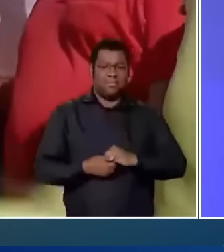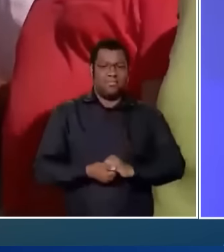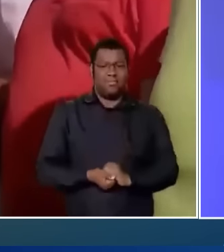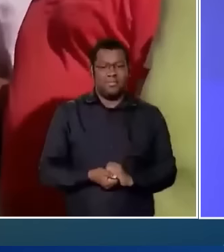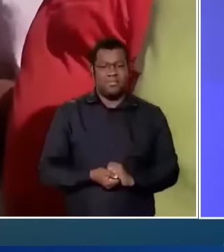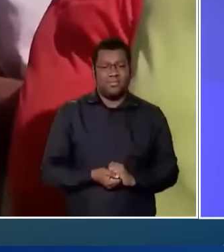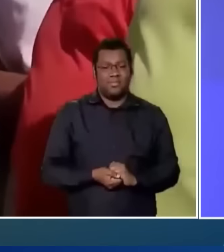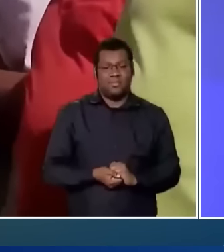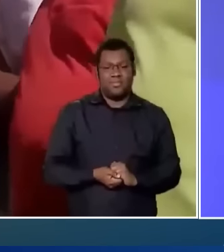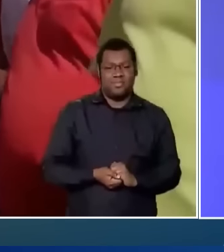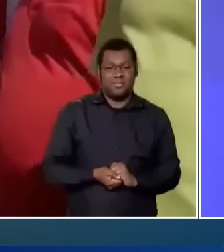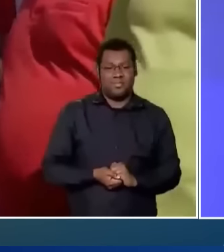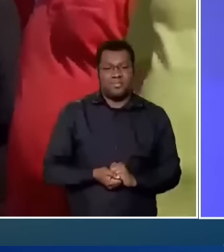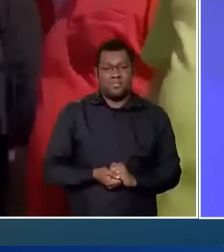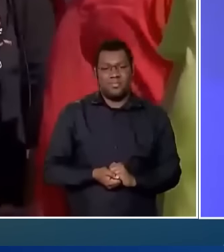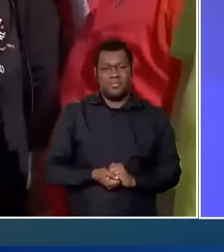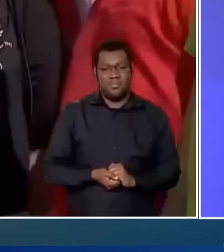dar conta de